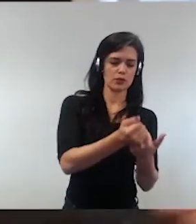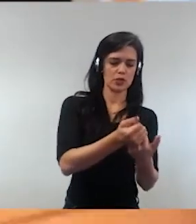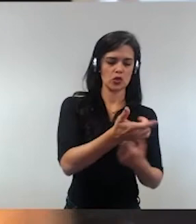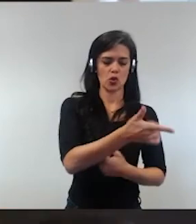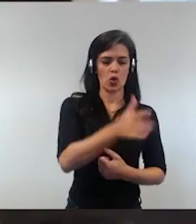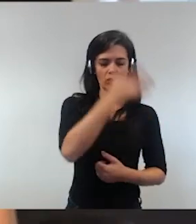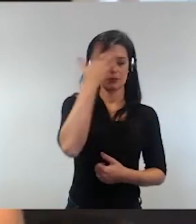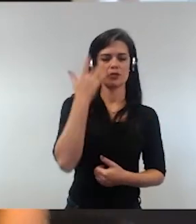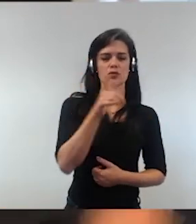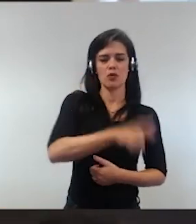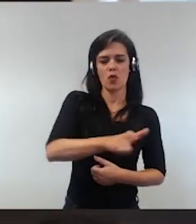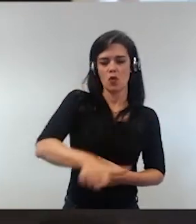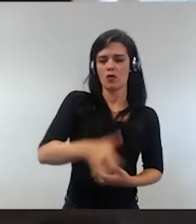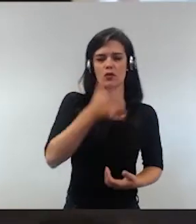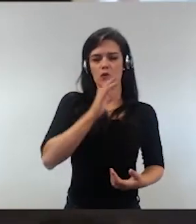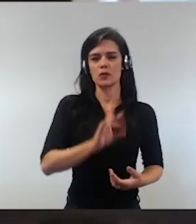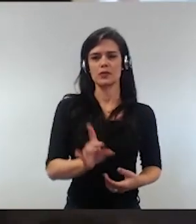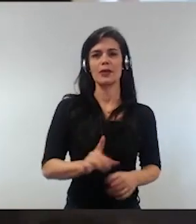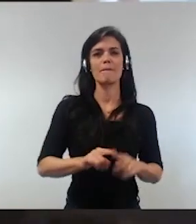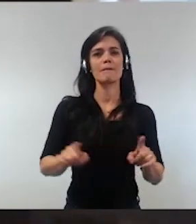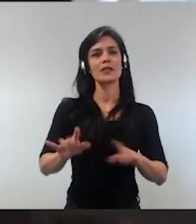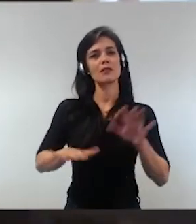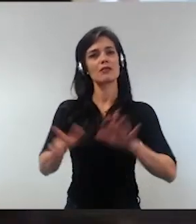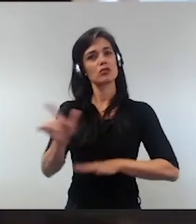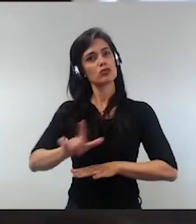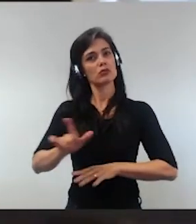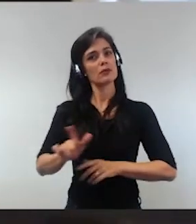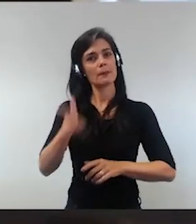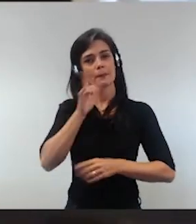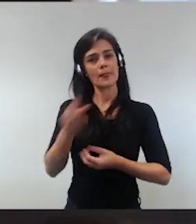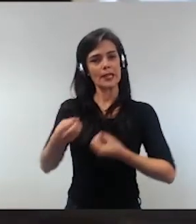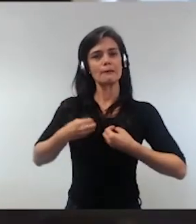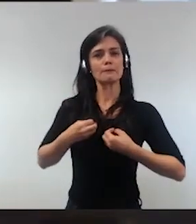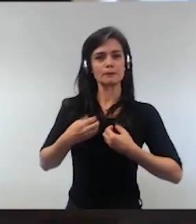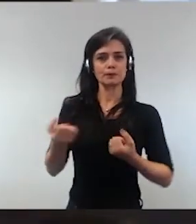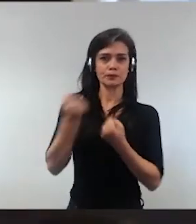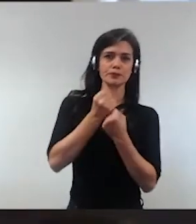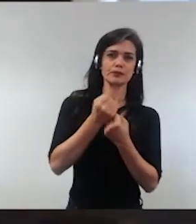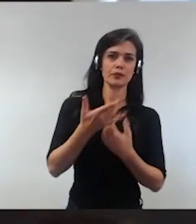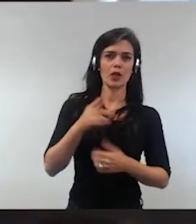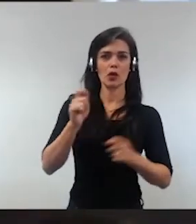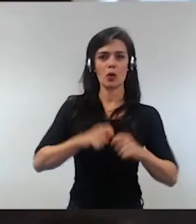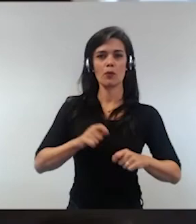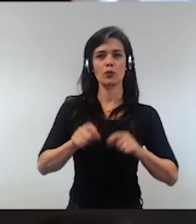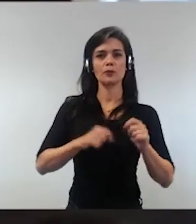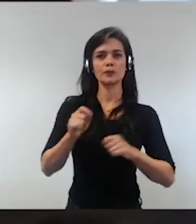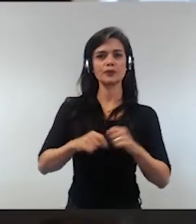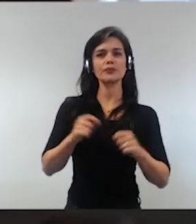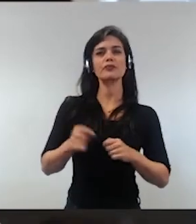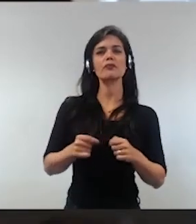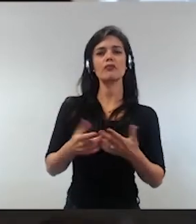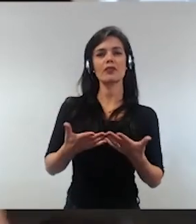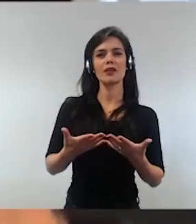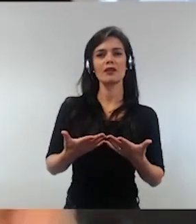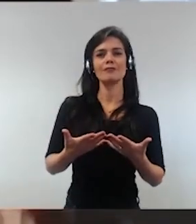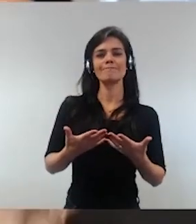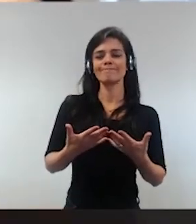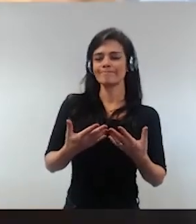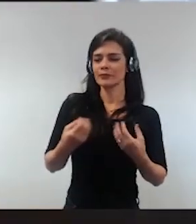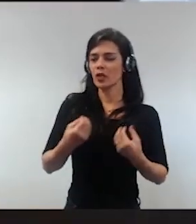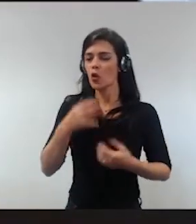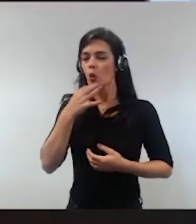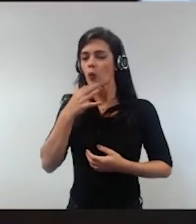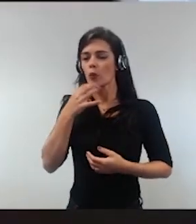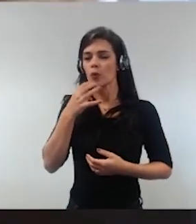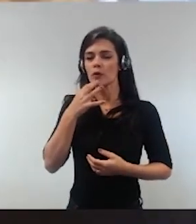outras realidades, o livro vai me permitir isso, né? O livro vai fazer com que eu me aproxime de uma realidade que talvez eu tenha que me deparar